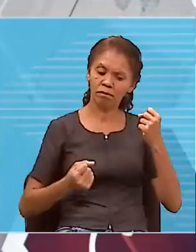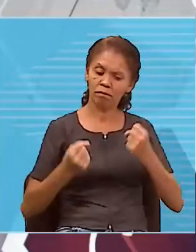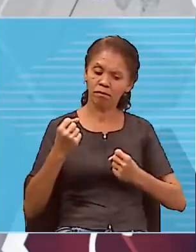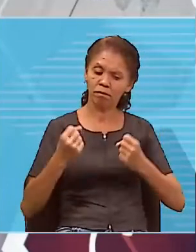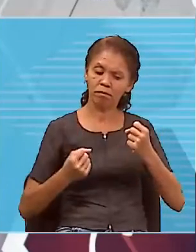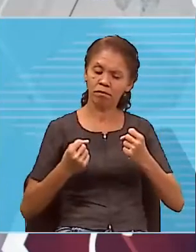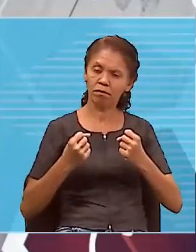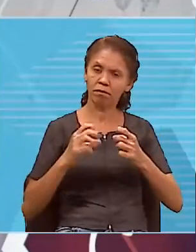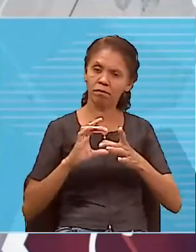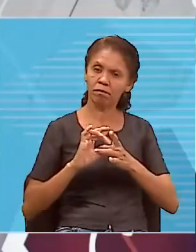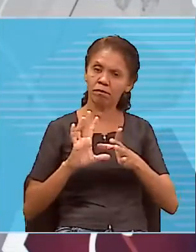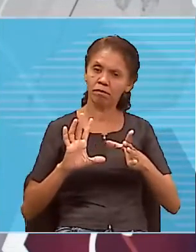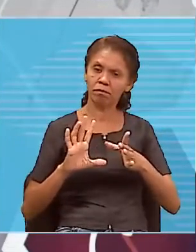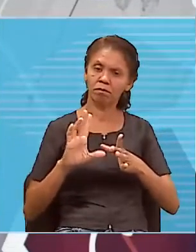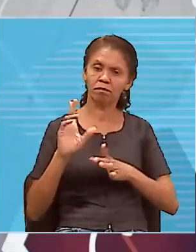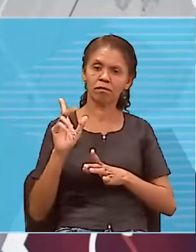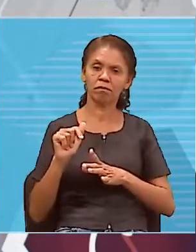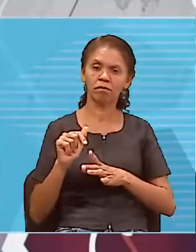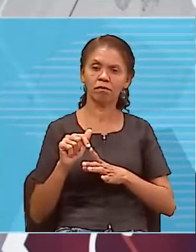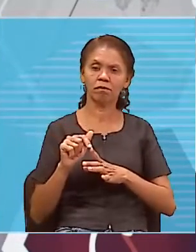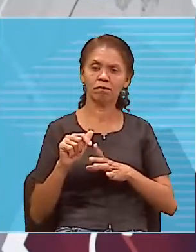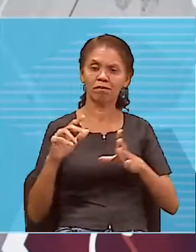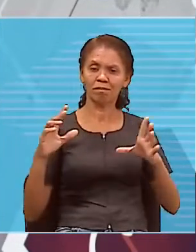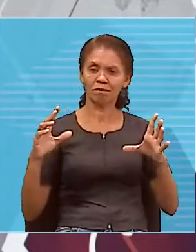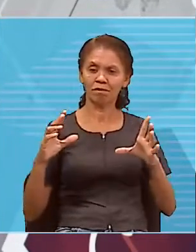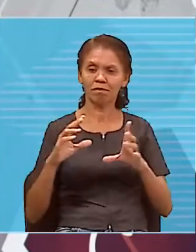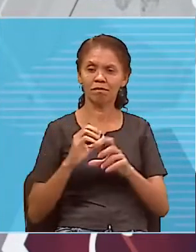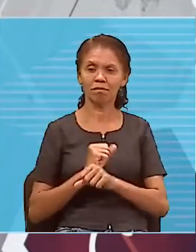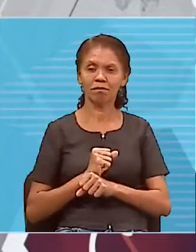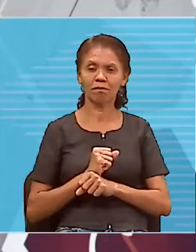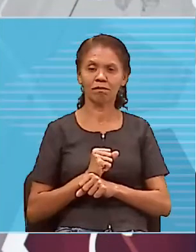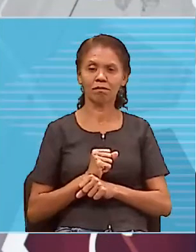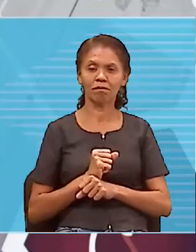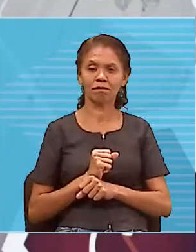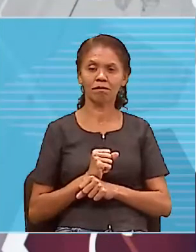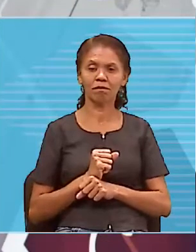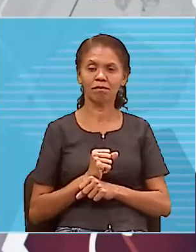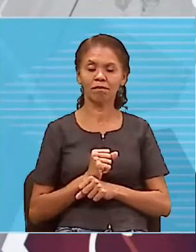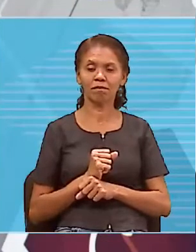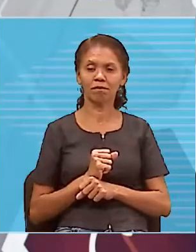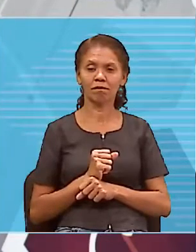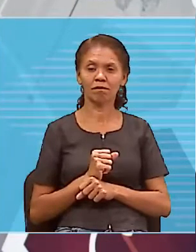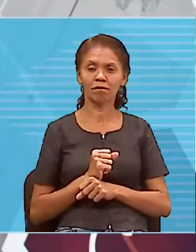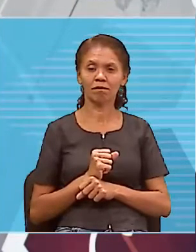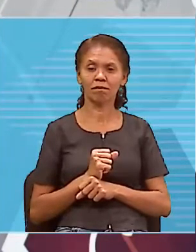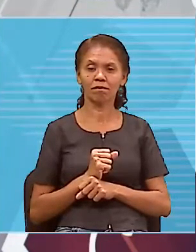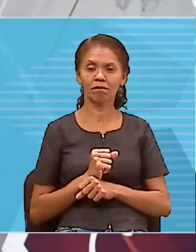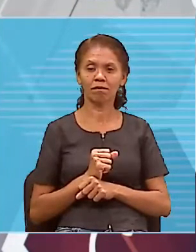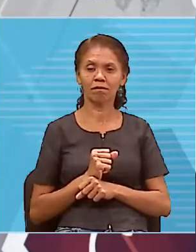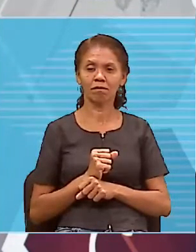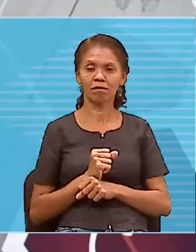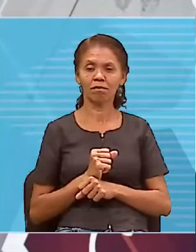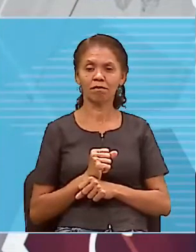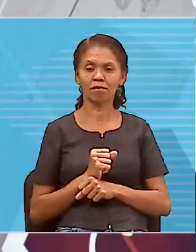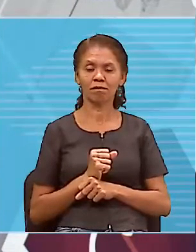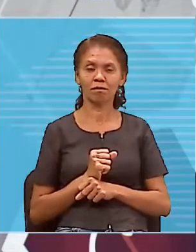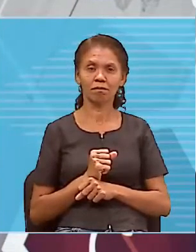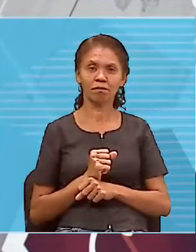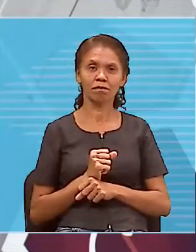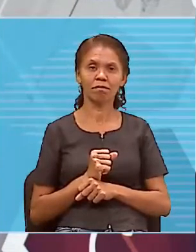essas amplitudes elas são somadas você vai ouvir como se a música ela estivesse mais